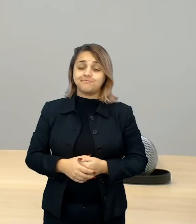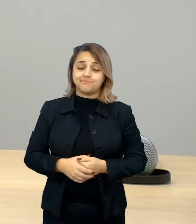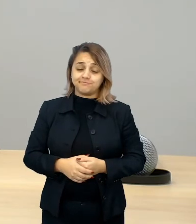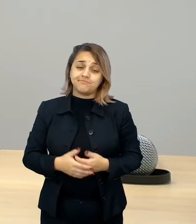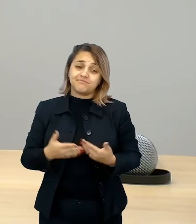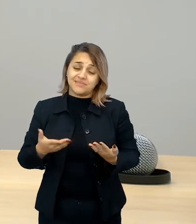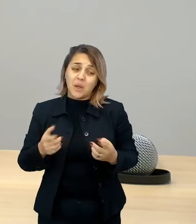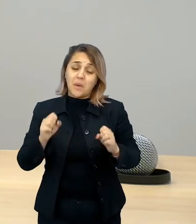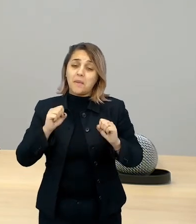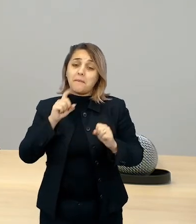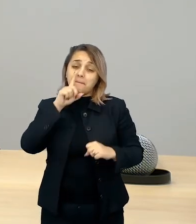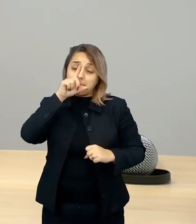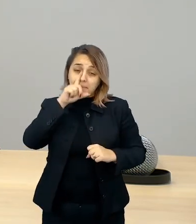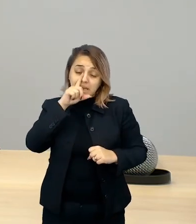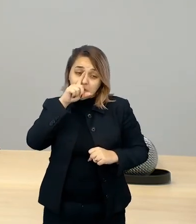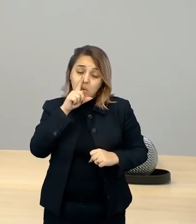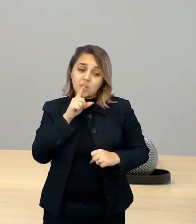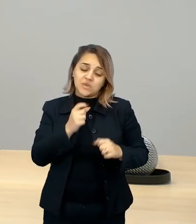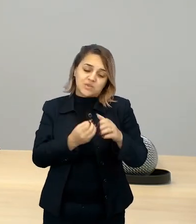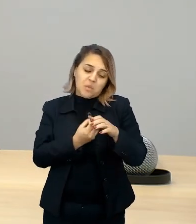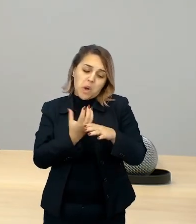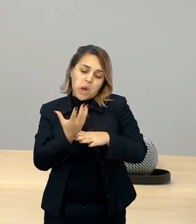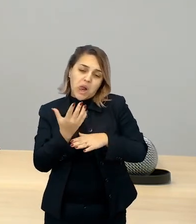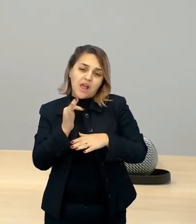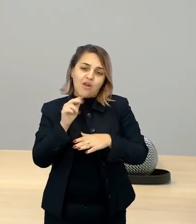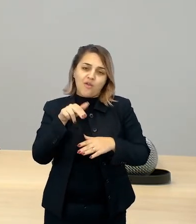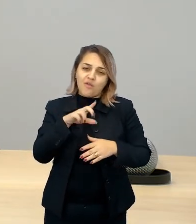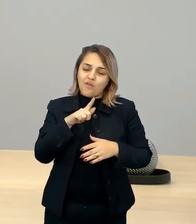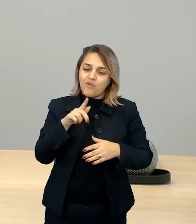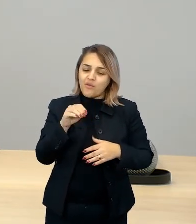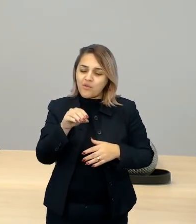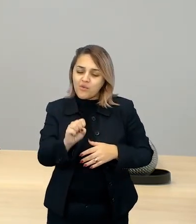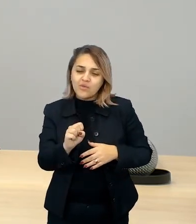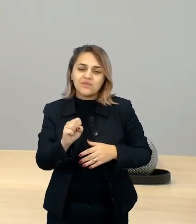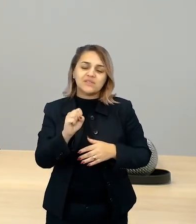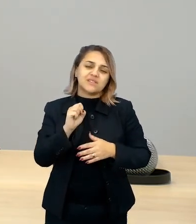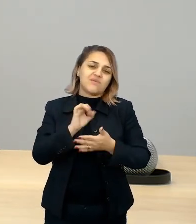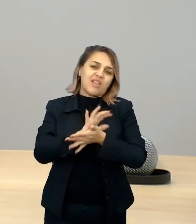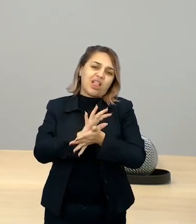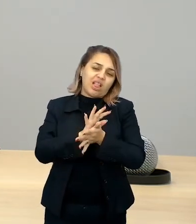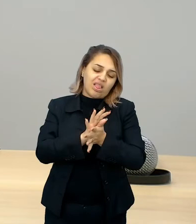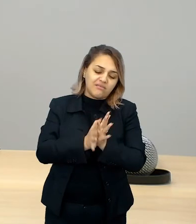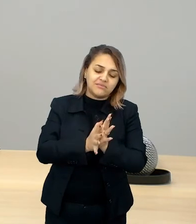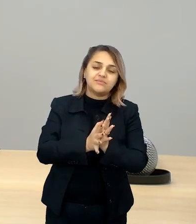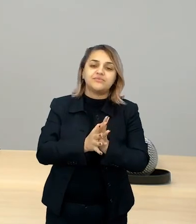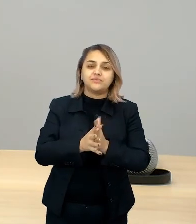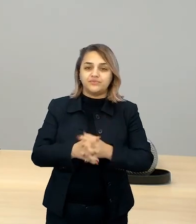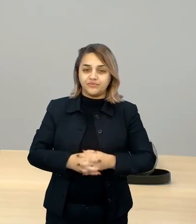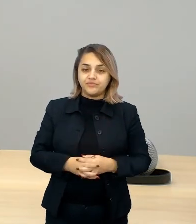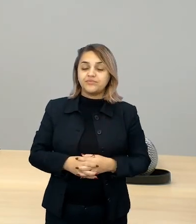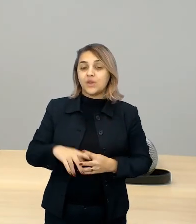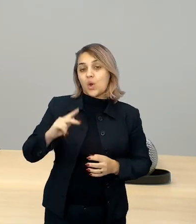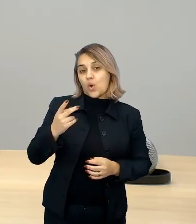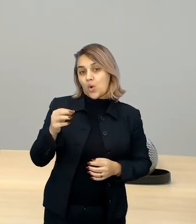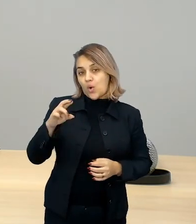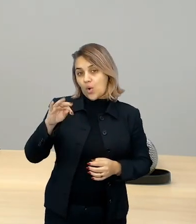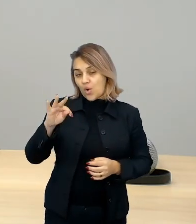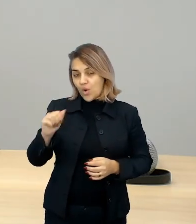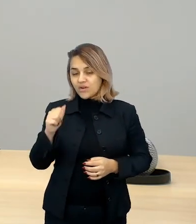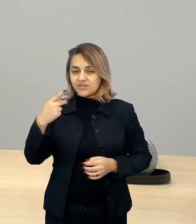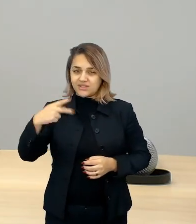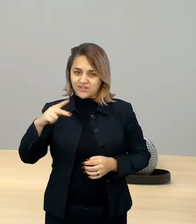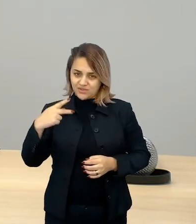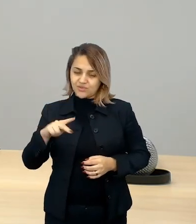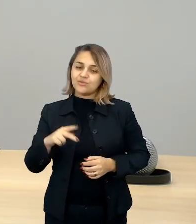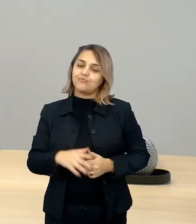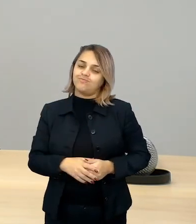surgirem fungos, né? Pulgões, né? Que vão atacar aí a sua horta é